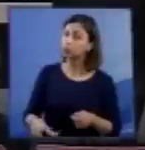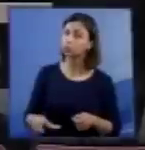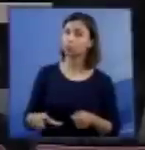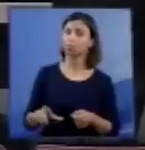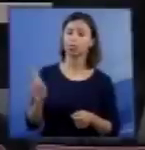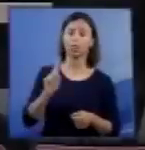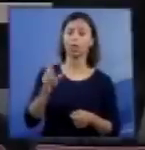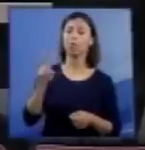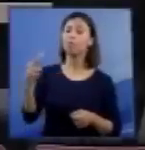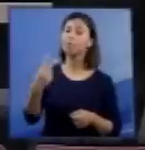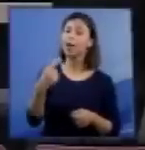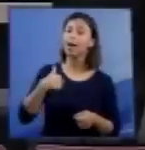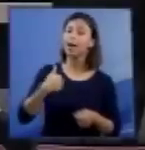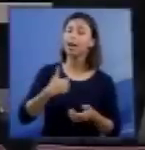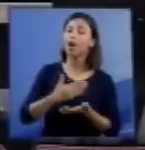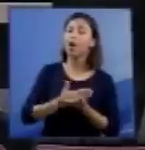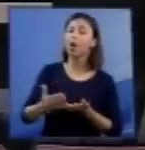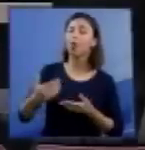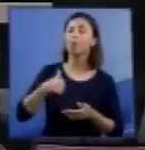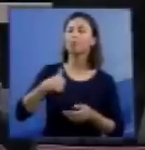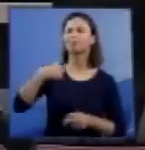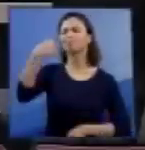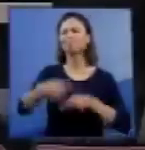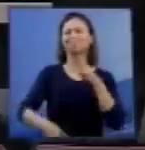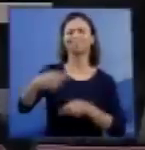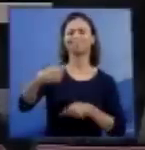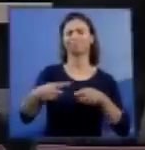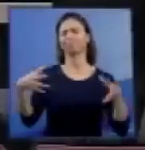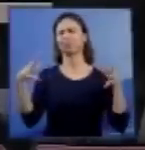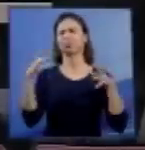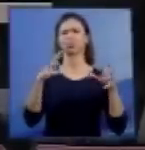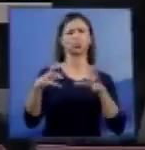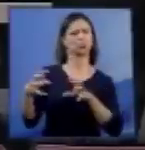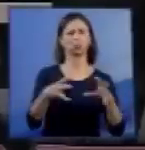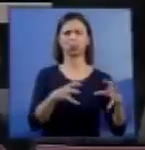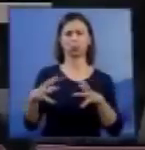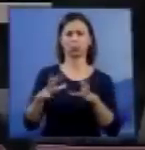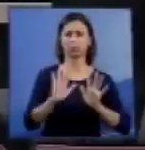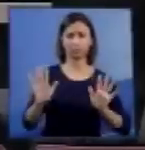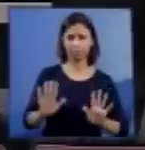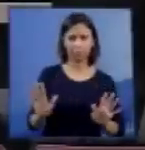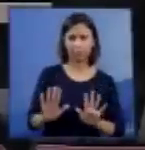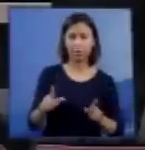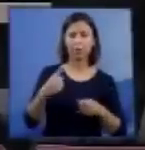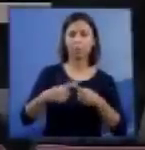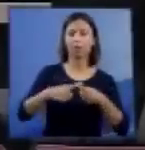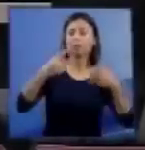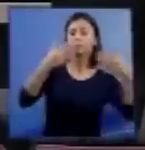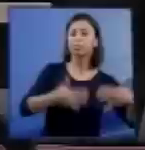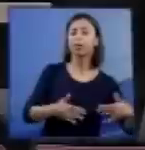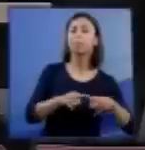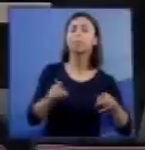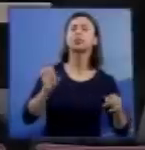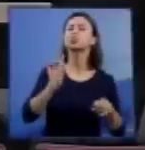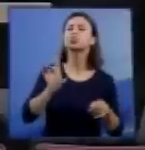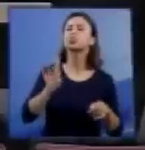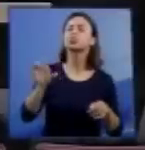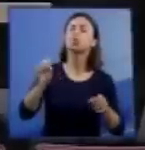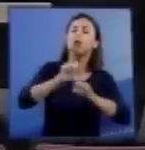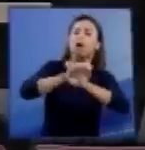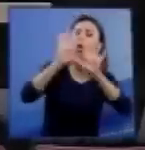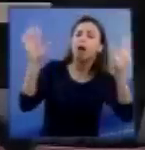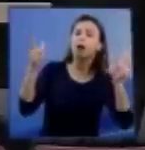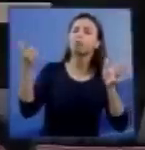visamos aqui a refutação do que colocado em si mas apenas o